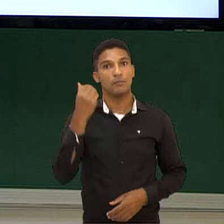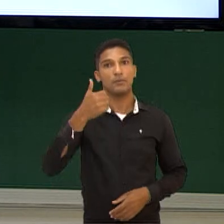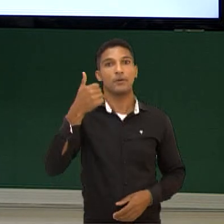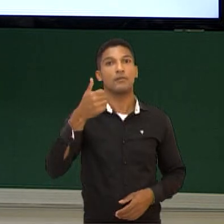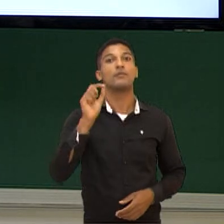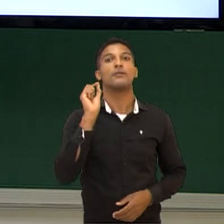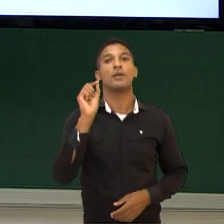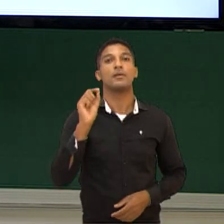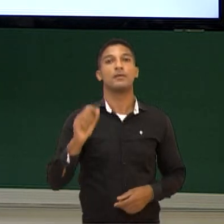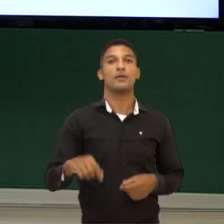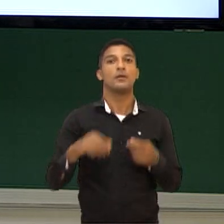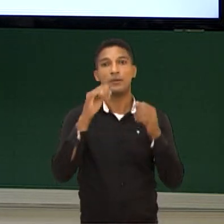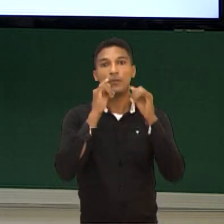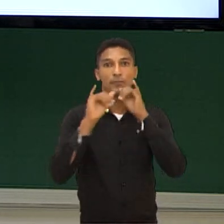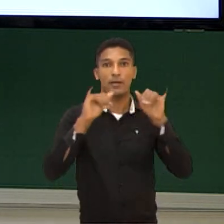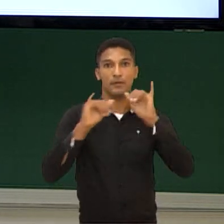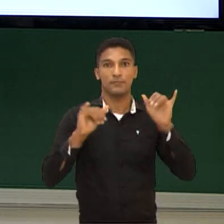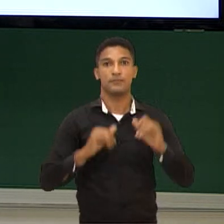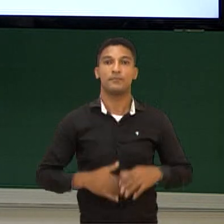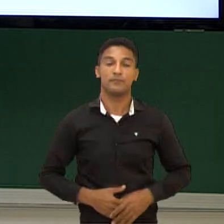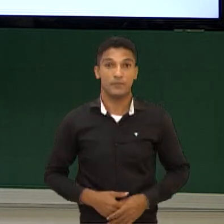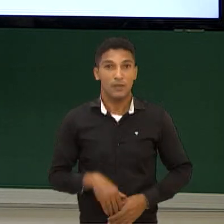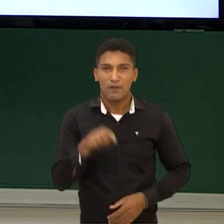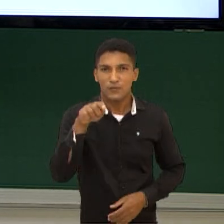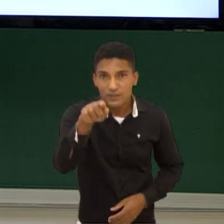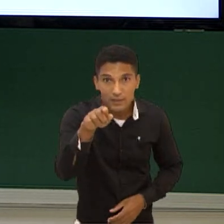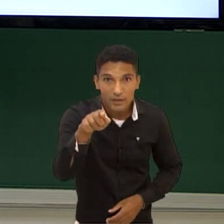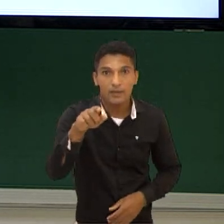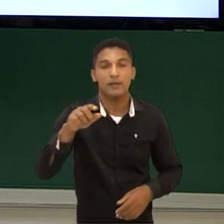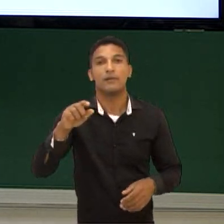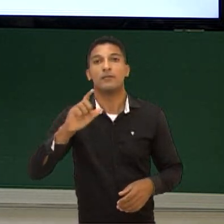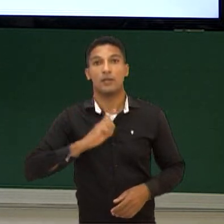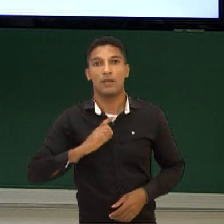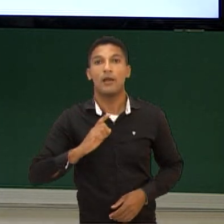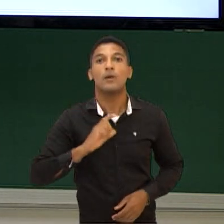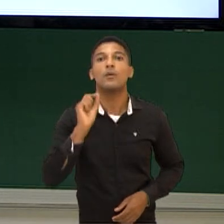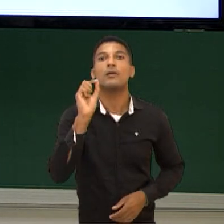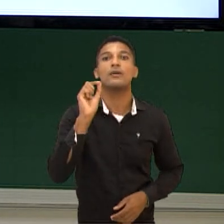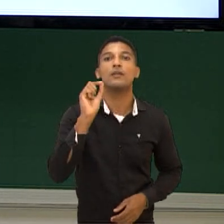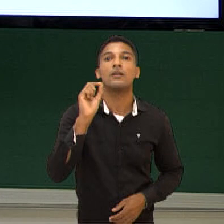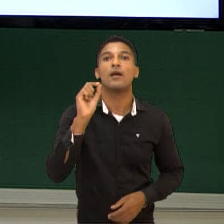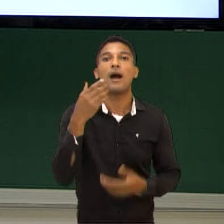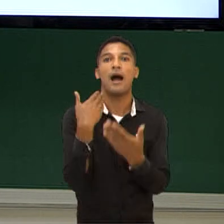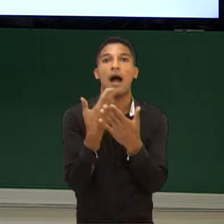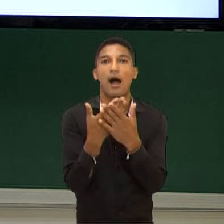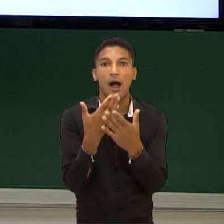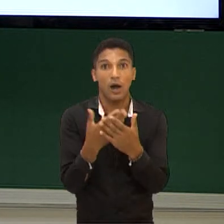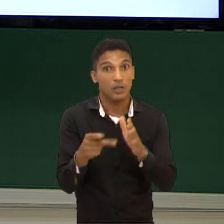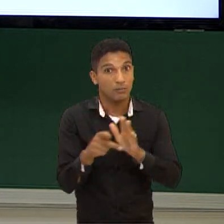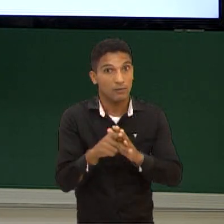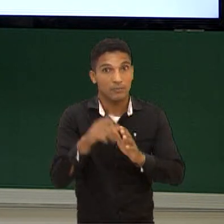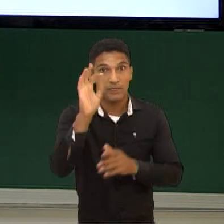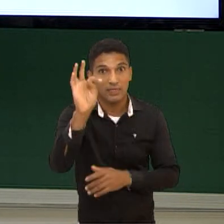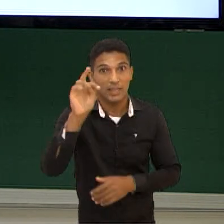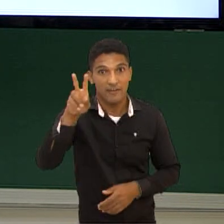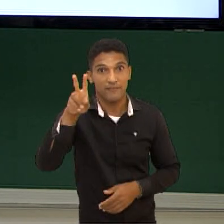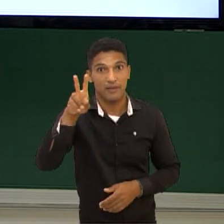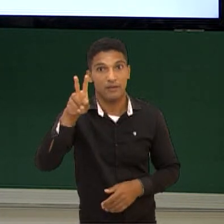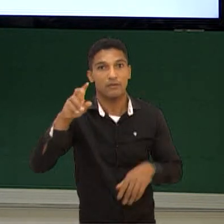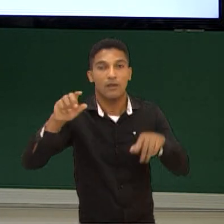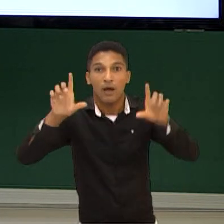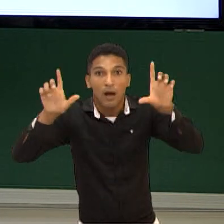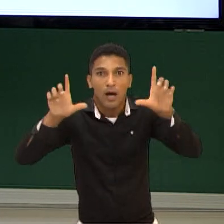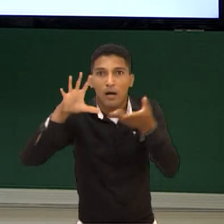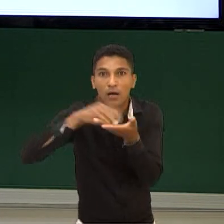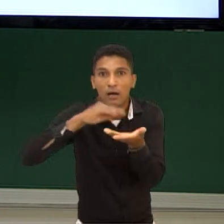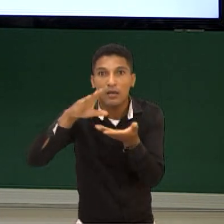recadinhos. Você que está assistindo a aula pela TV, lembre-se de levar o seu material até a